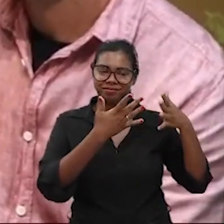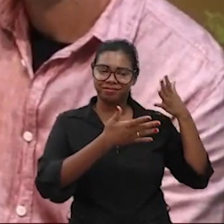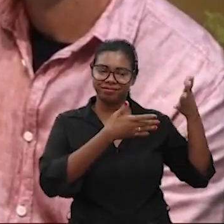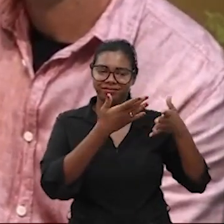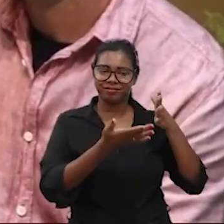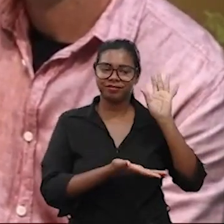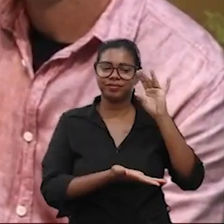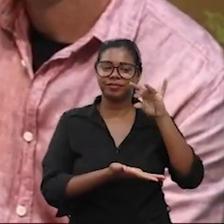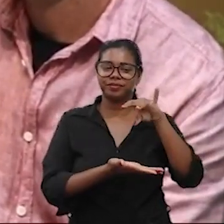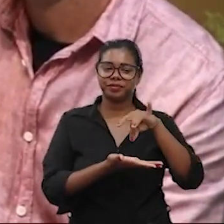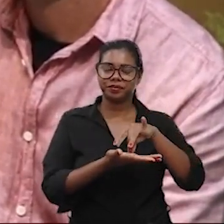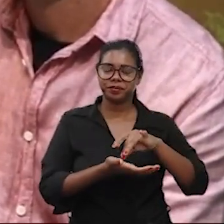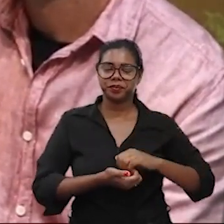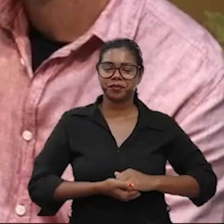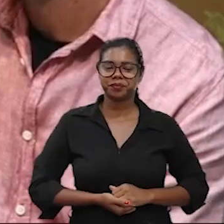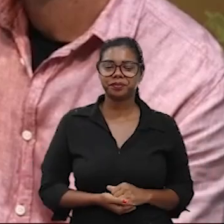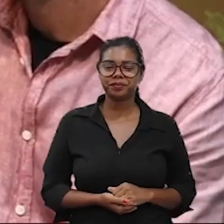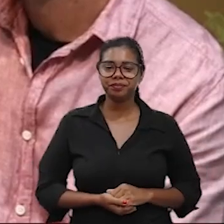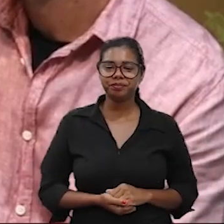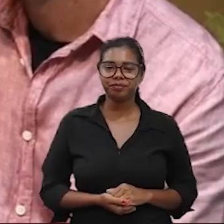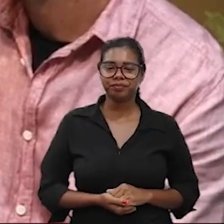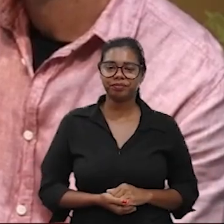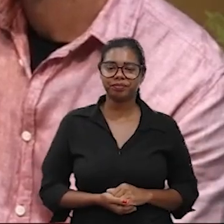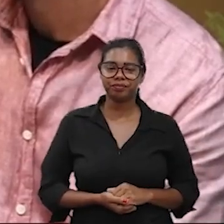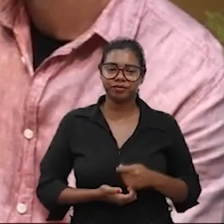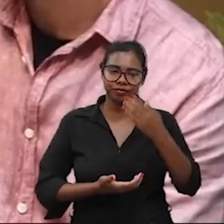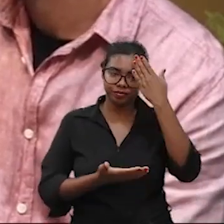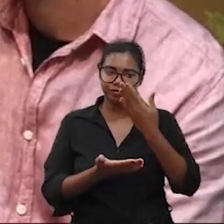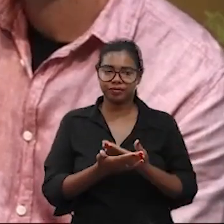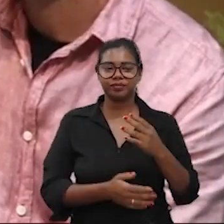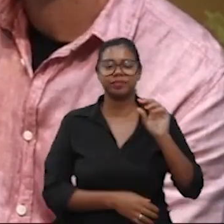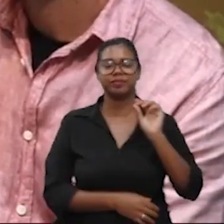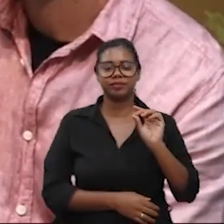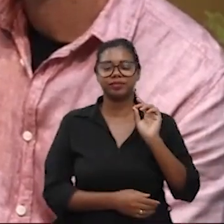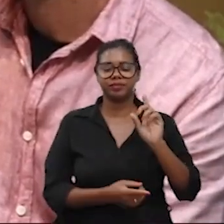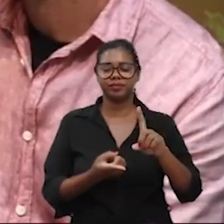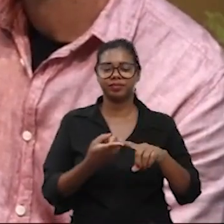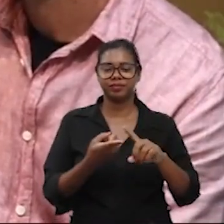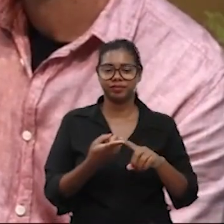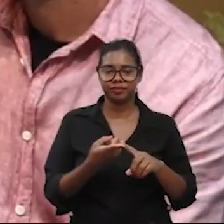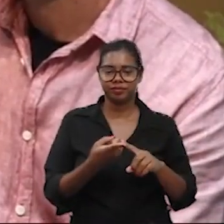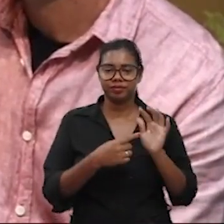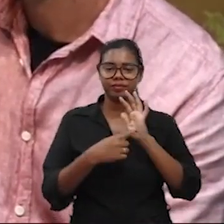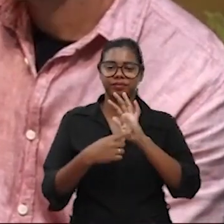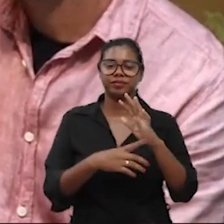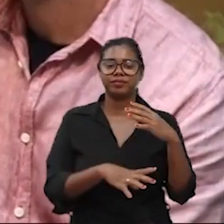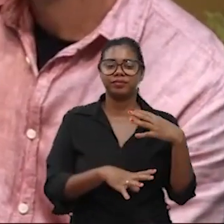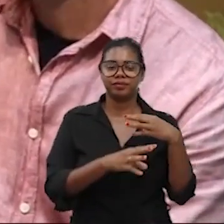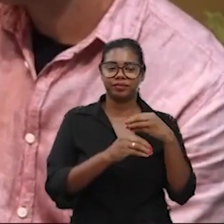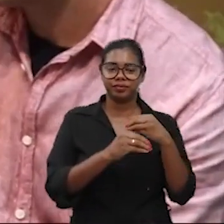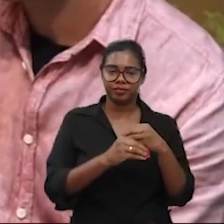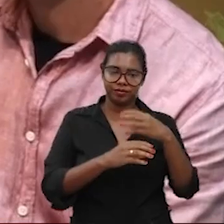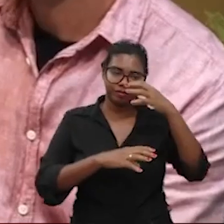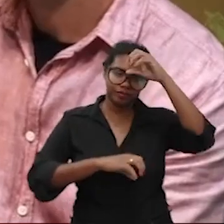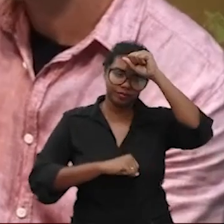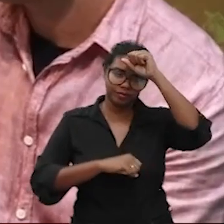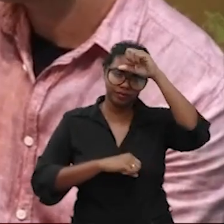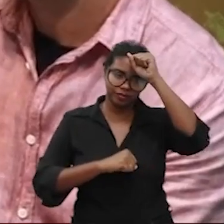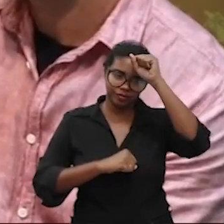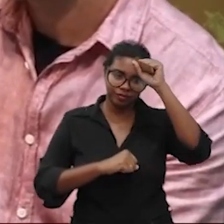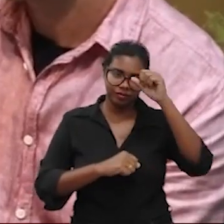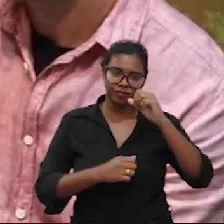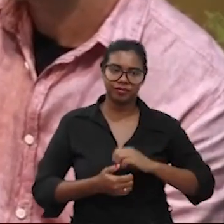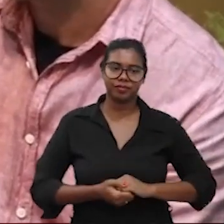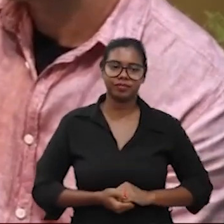Mas eu acho que também fica muitos aprendizados, sabe, professor?